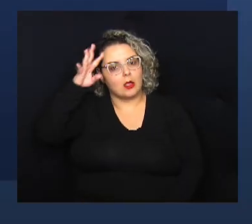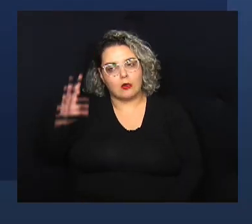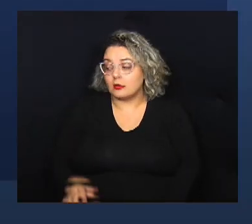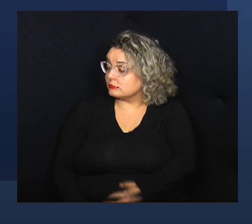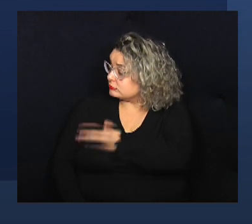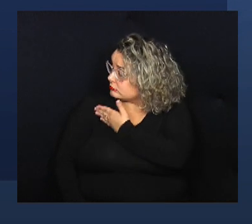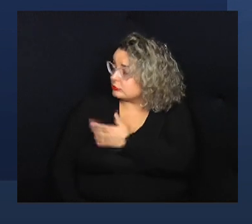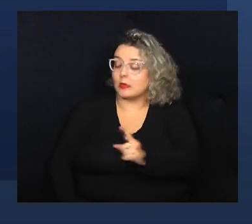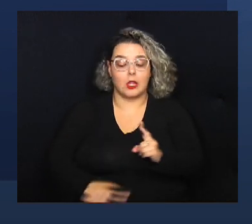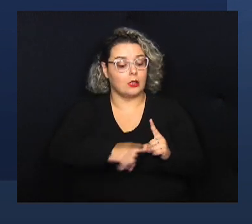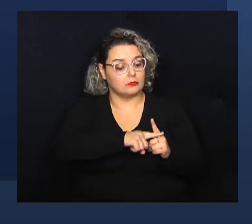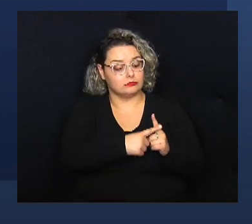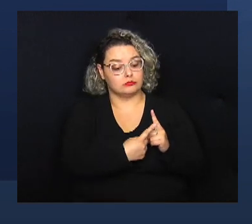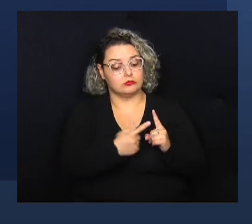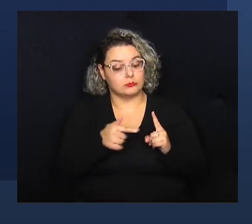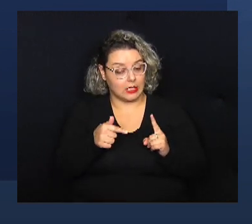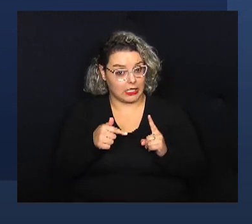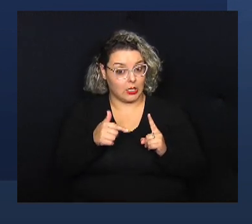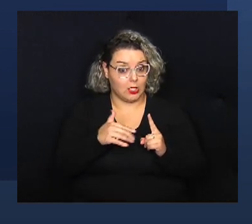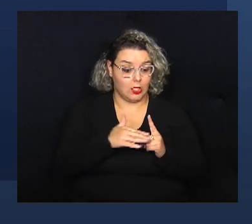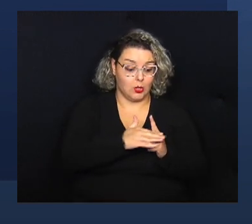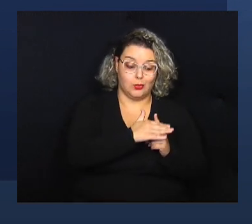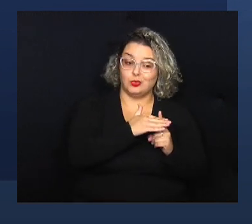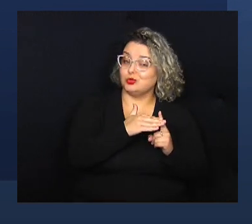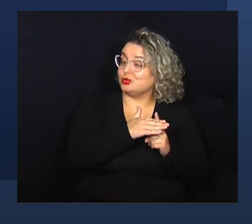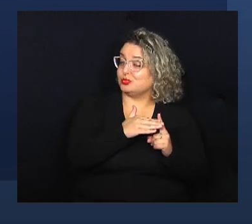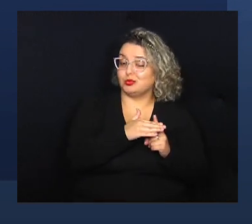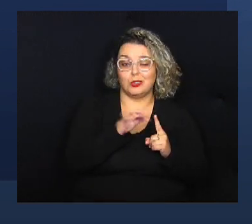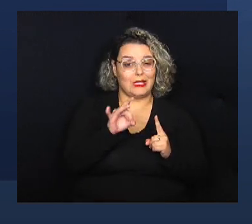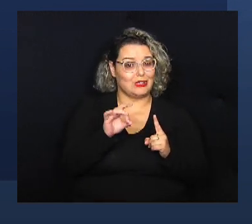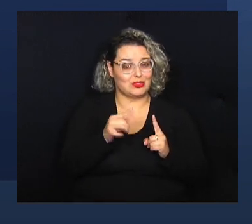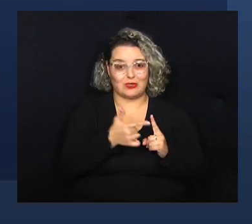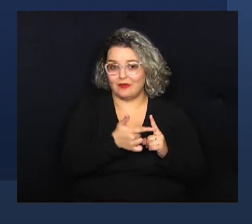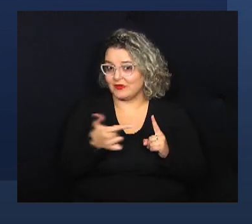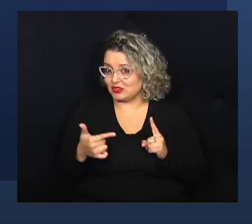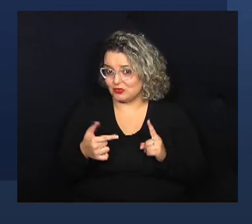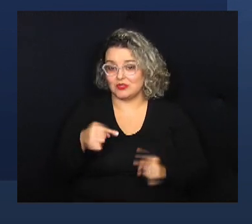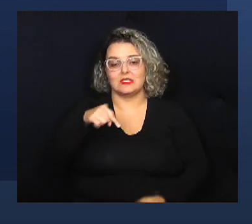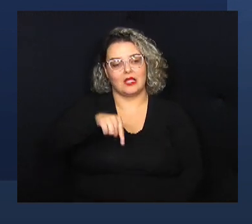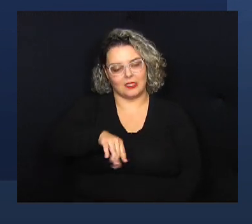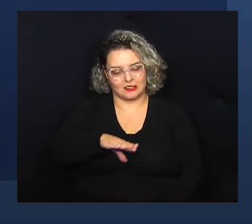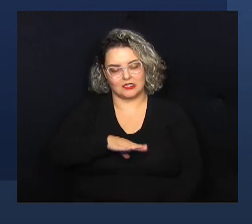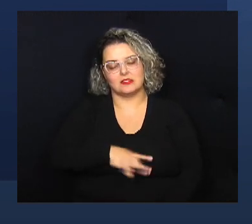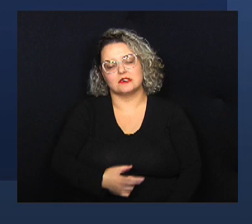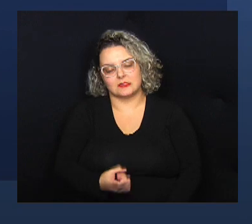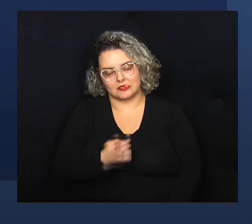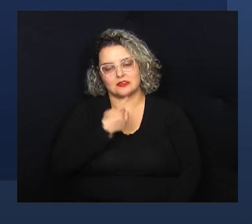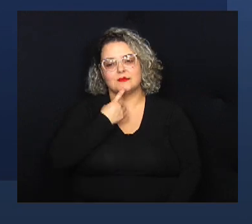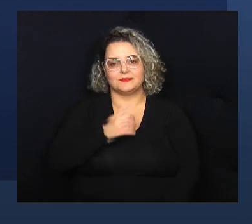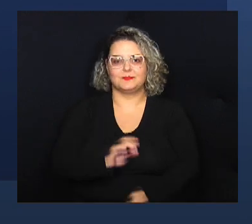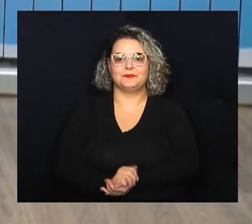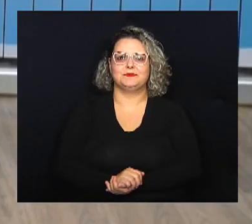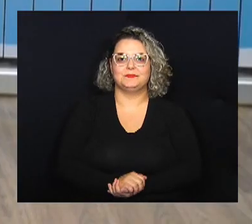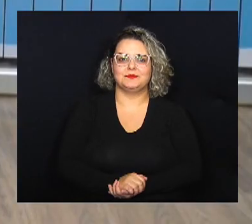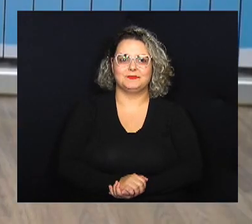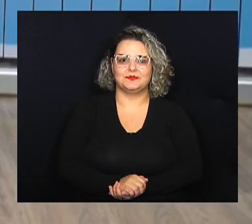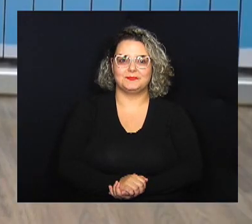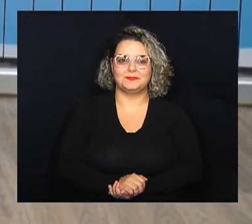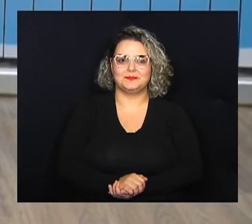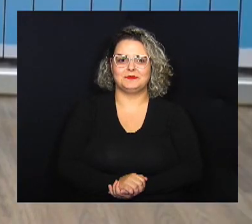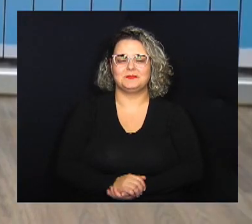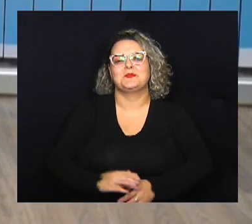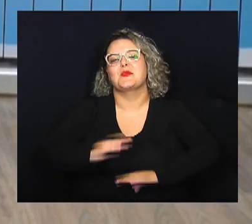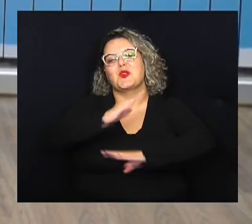de 17 graus e a máxima não passa dos 22 graus aqui em Campinas. O